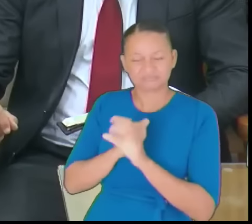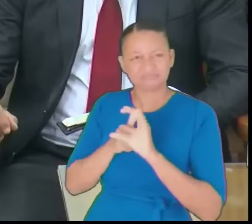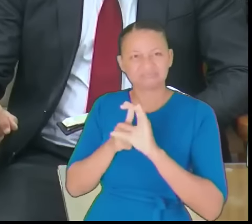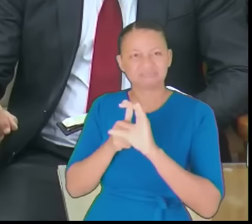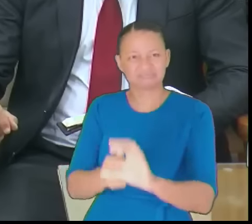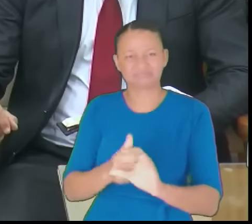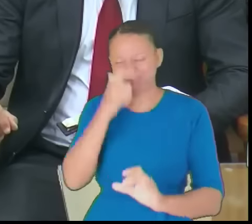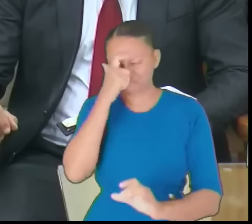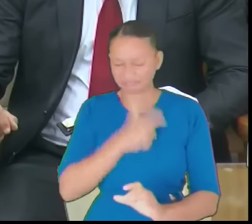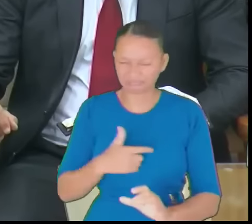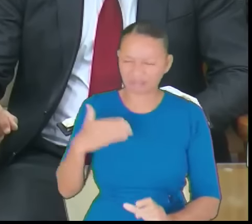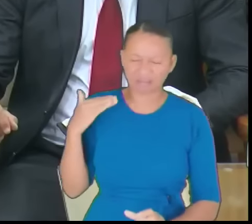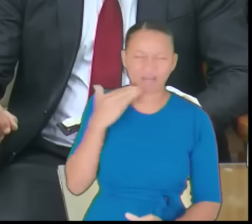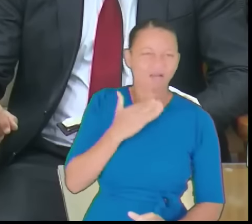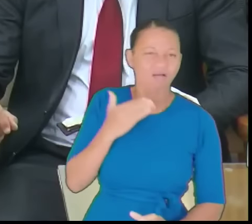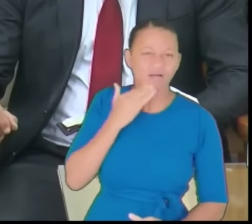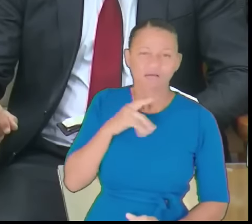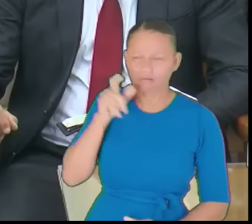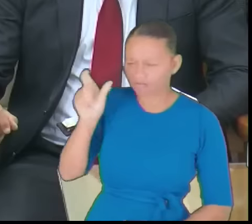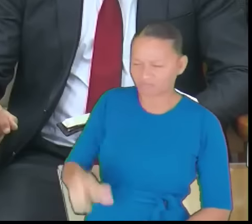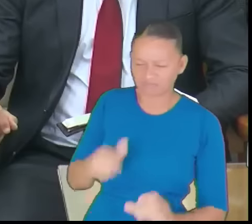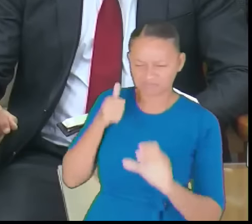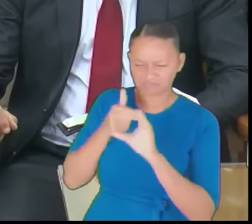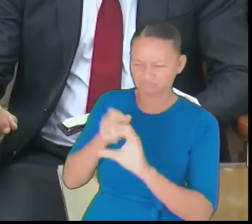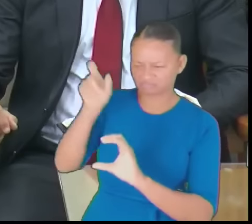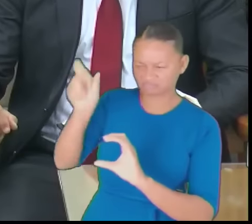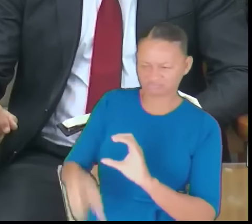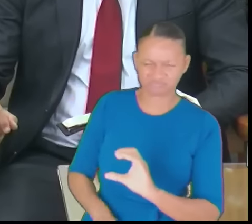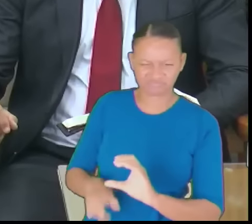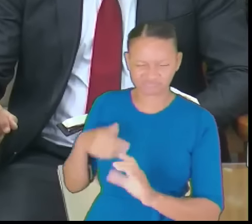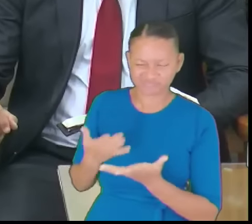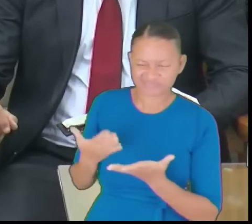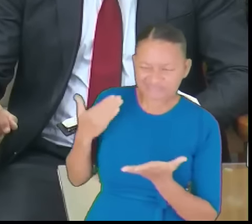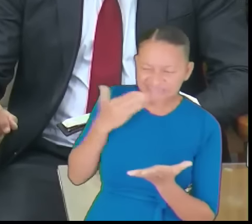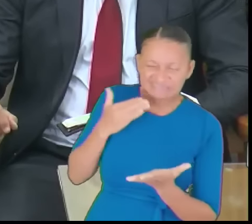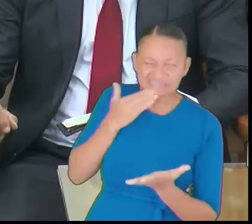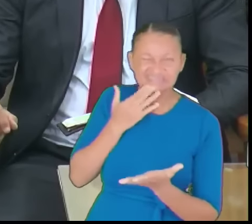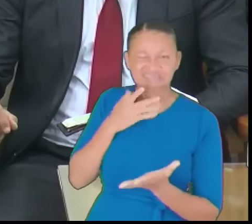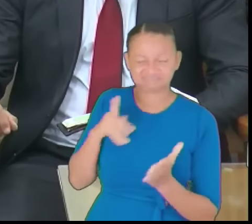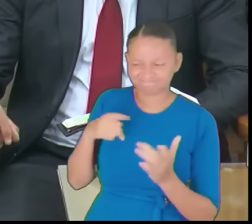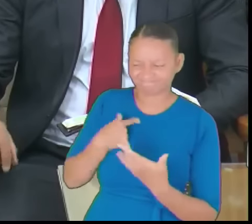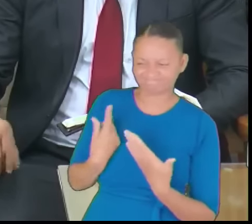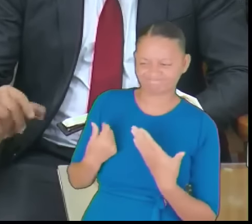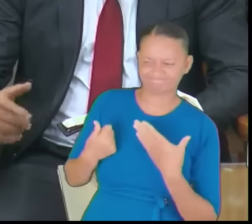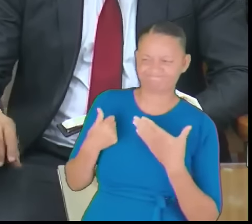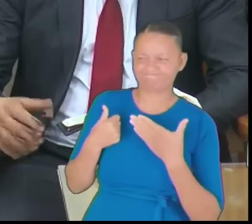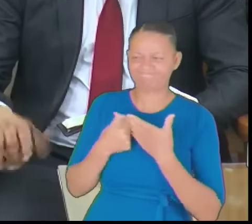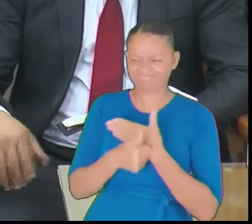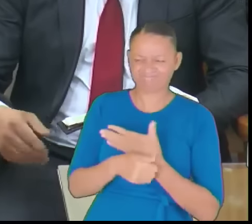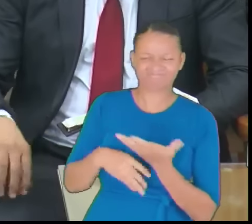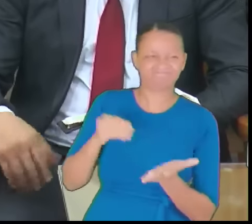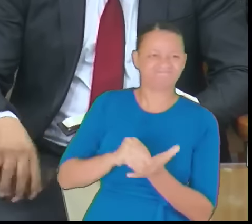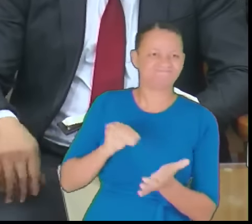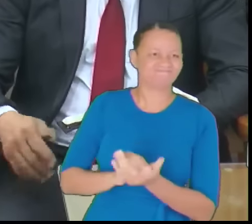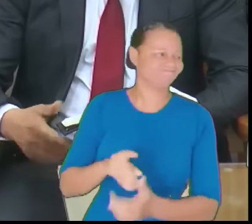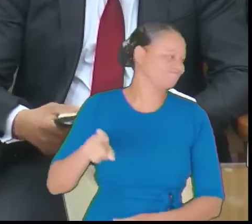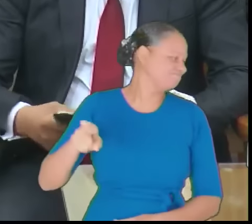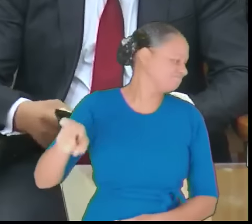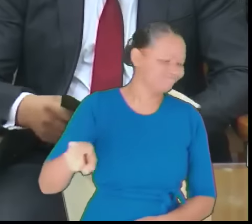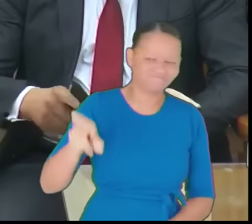aleijão espiritual, quando você vê um cristão com uma deformidade espiritual, moral, olha, irmão, aquilo ali, olha,